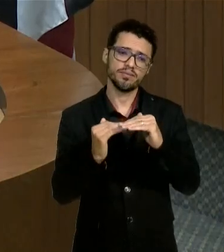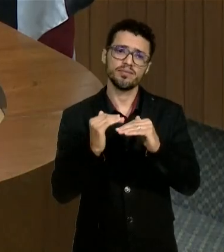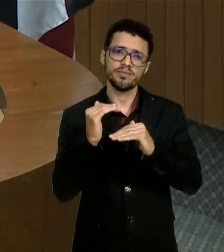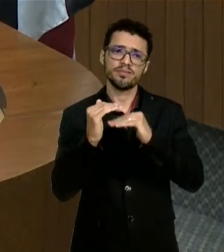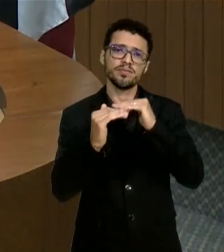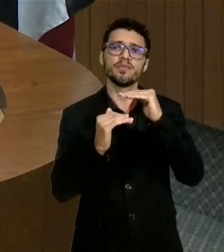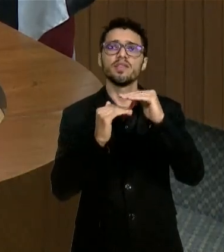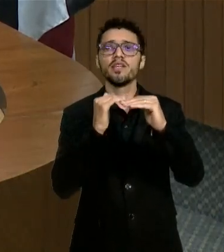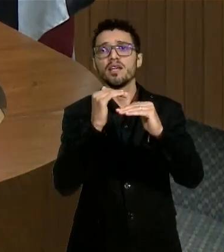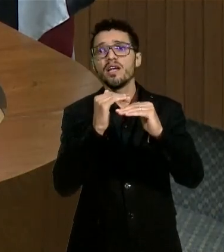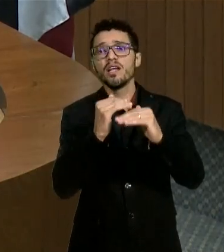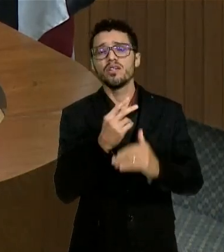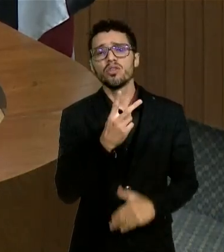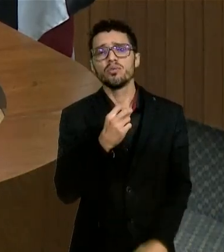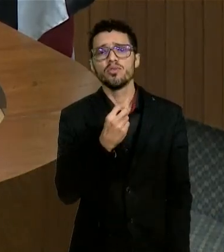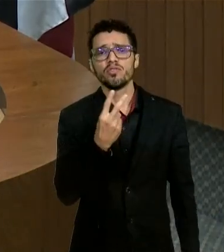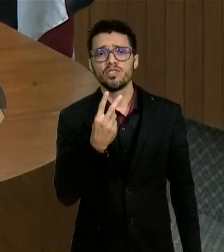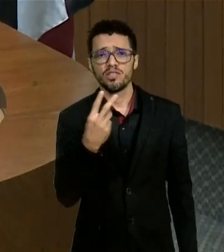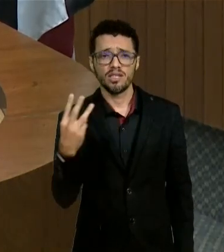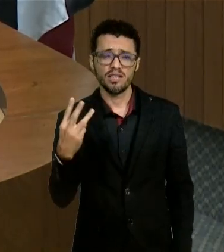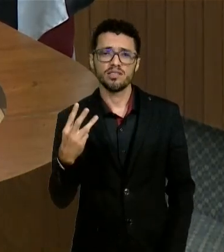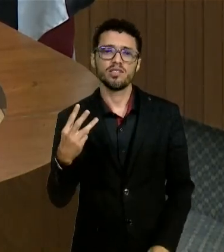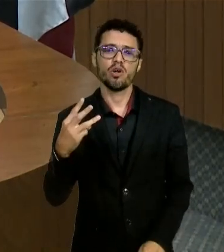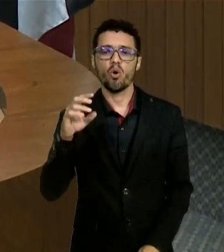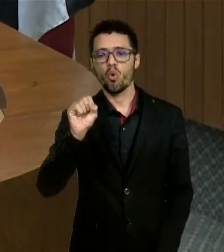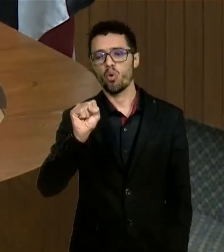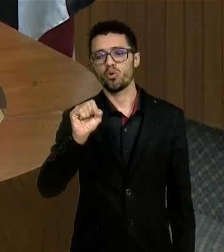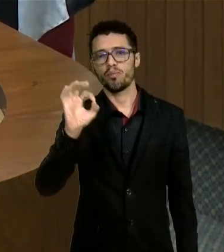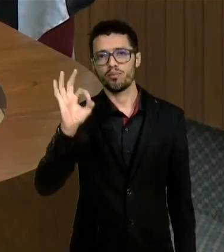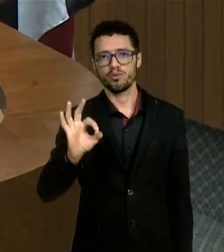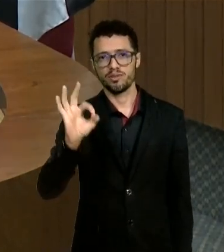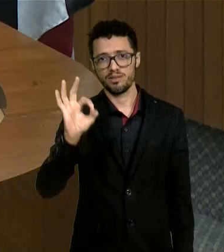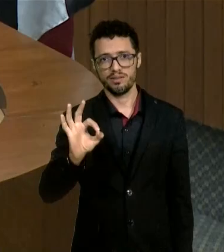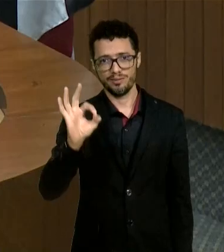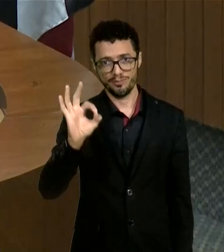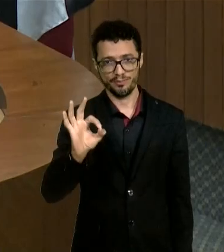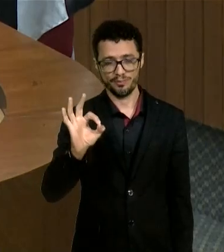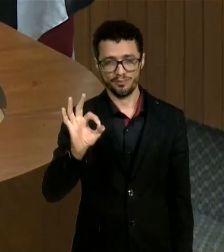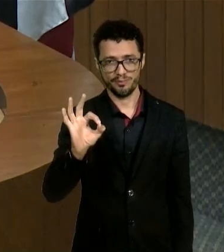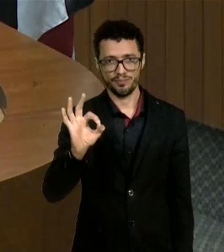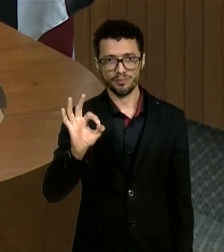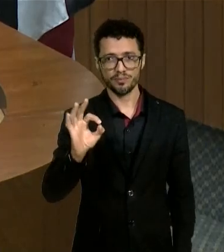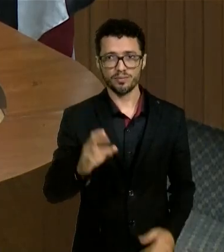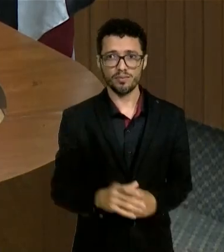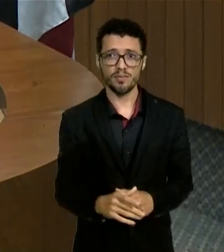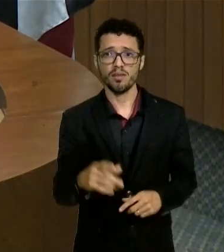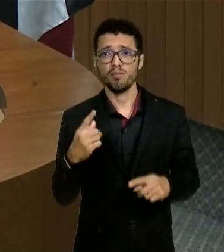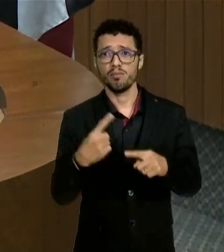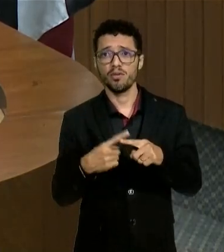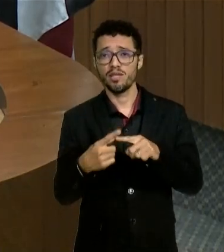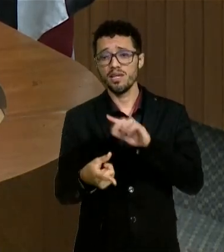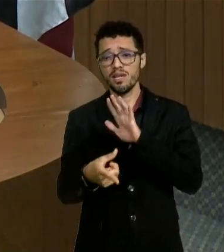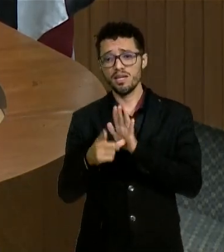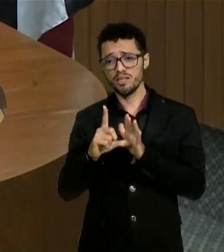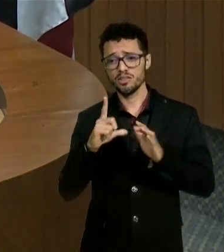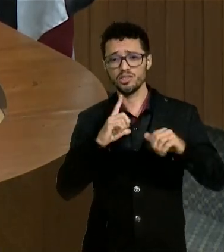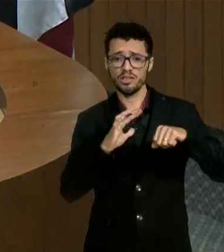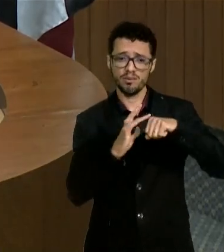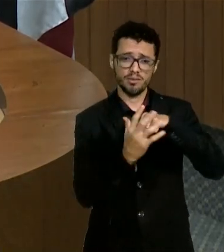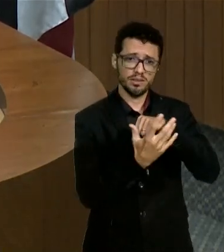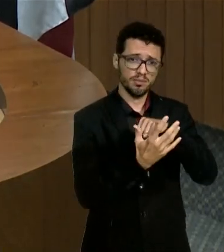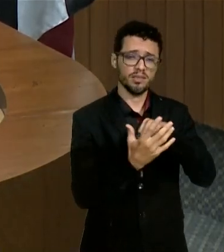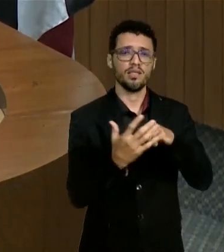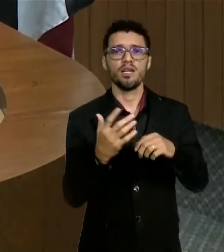8% em 2023. Por quê? Porque tem uma epidemia, uma pandemia, uma situação desfavorável, as empresas vão